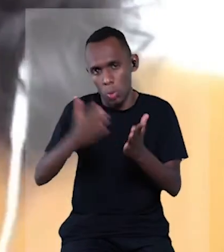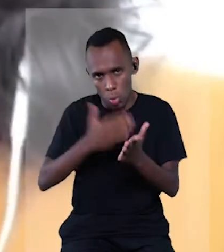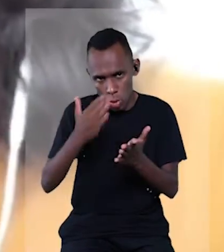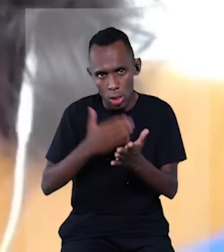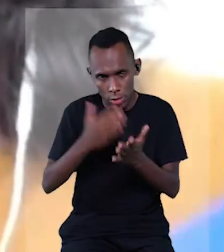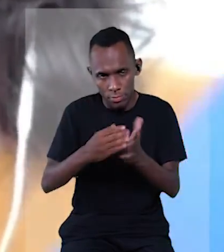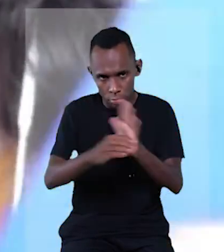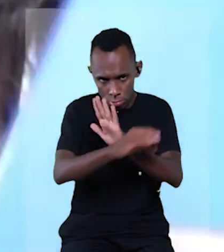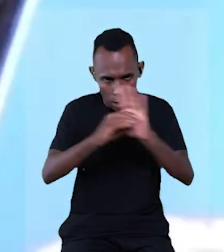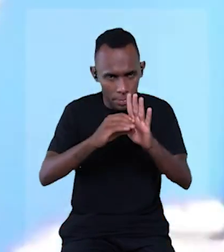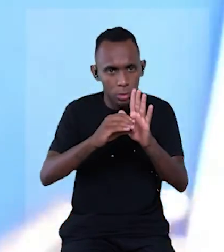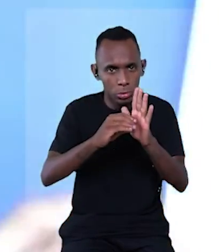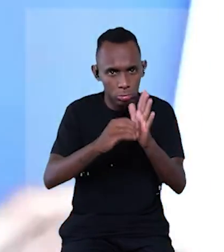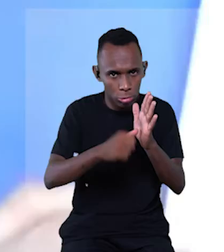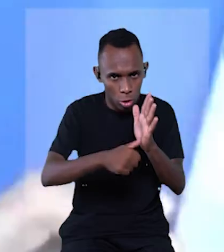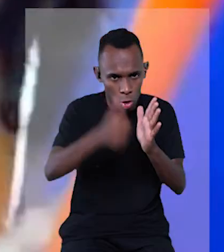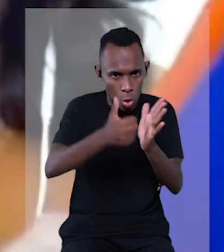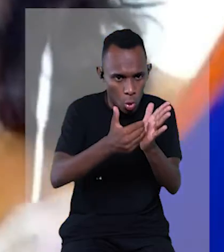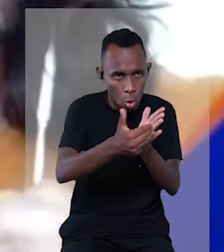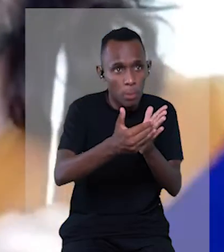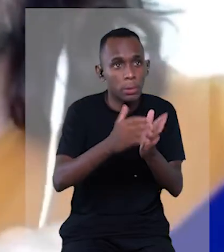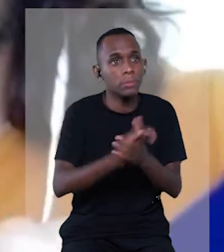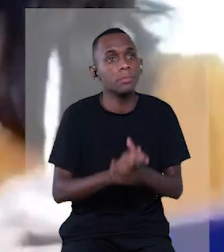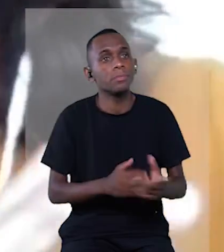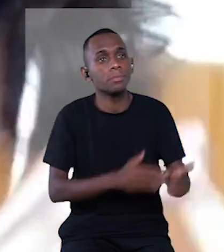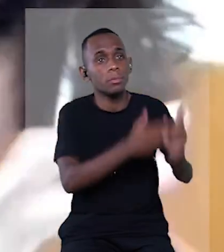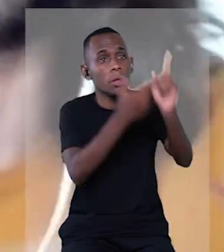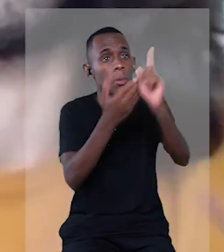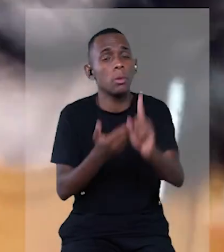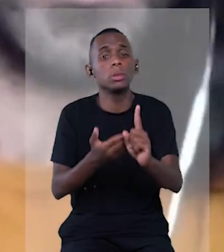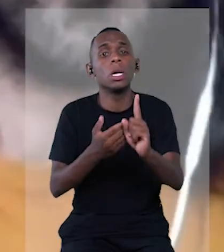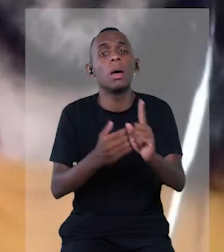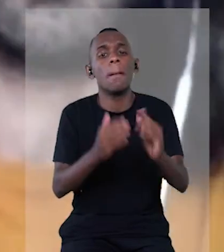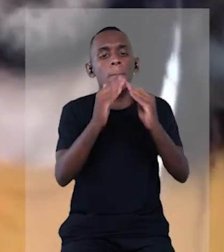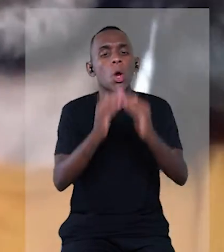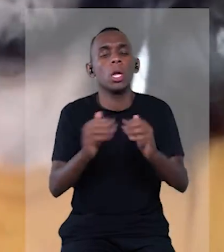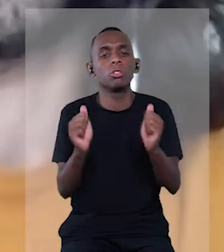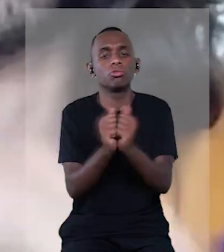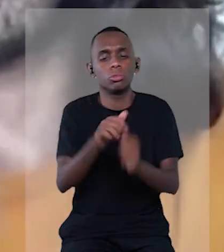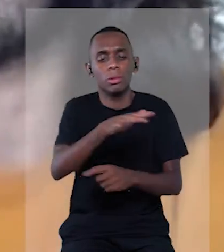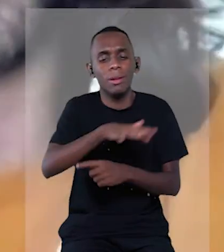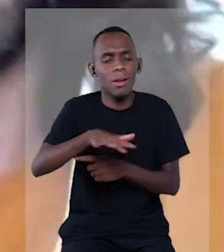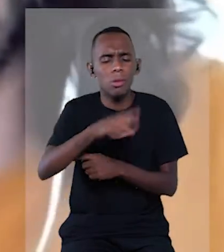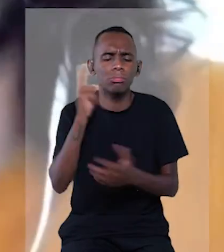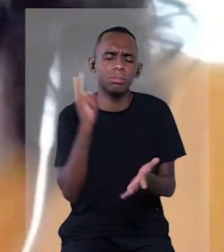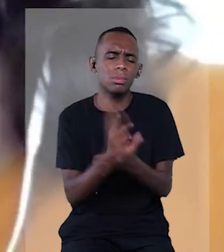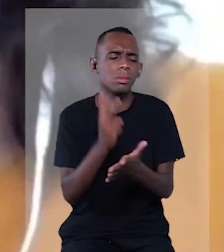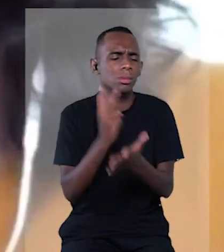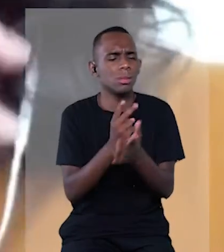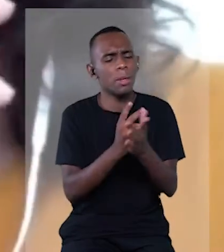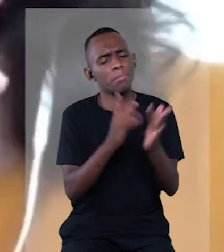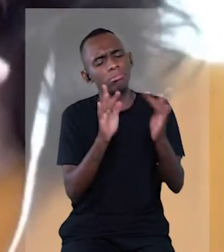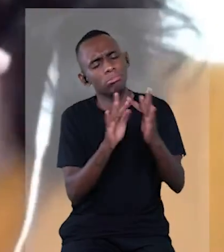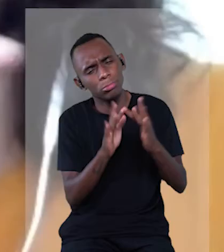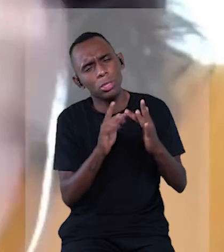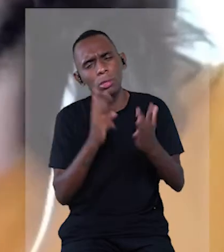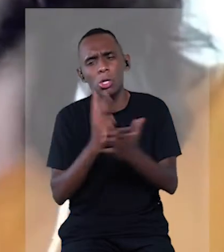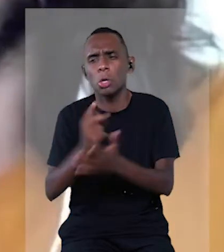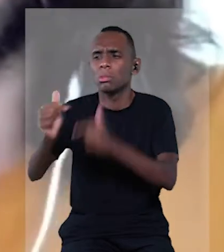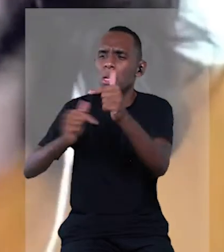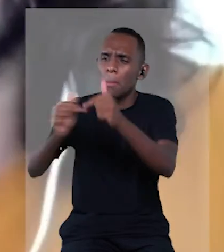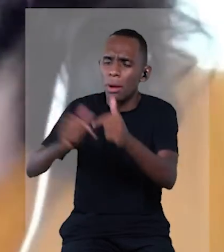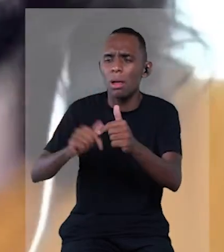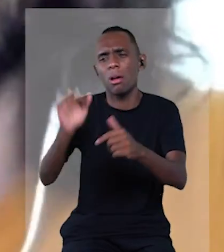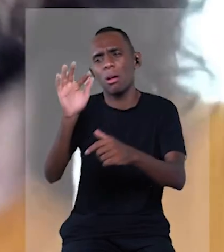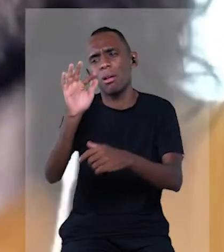é o primeiro livro que abre o capítulo, que é uma moça que morava no meu bairro, que eu sempre a via, assim, toda vez eu